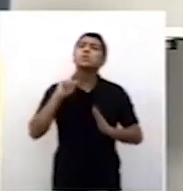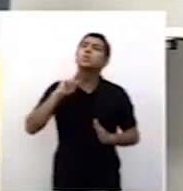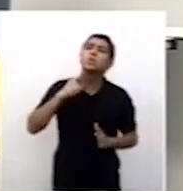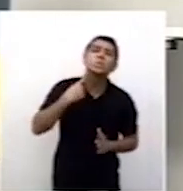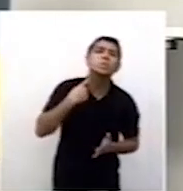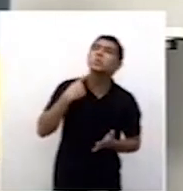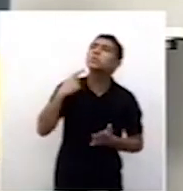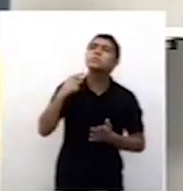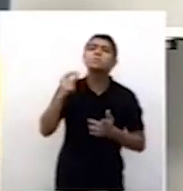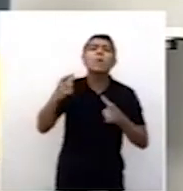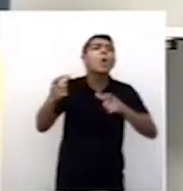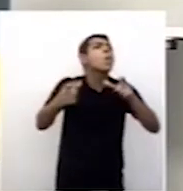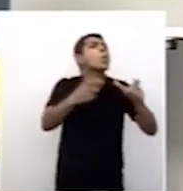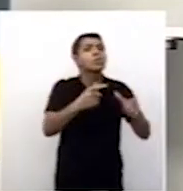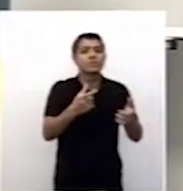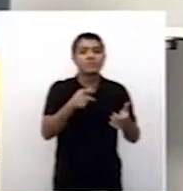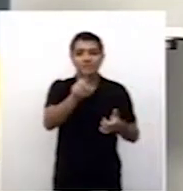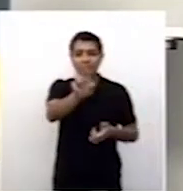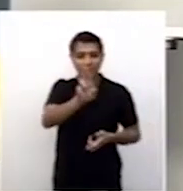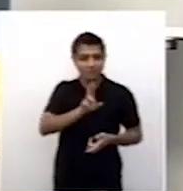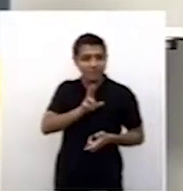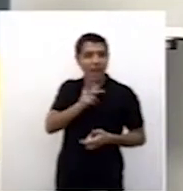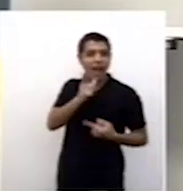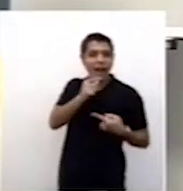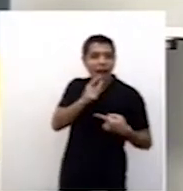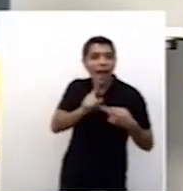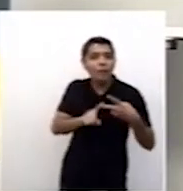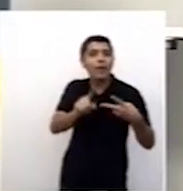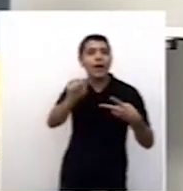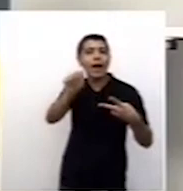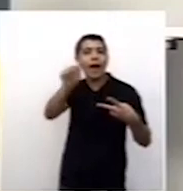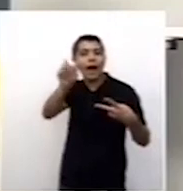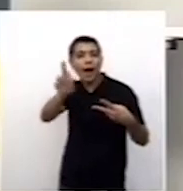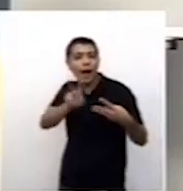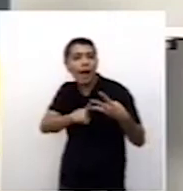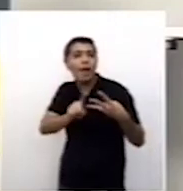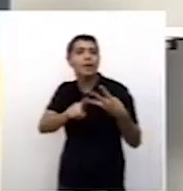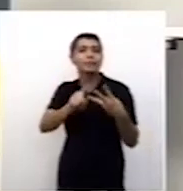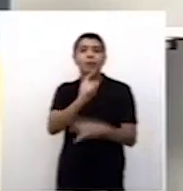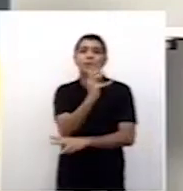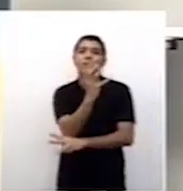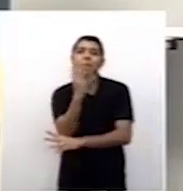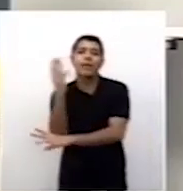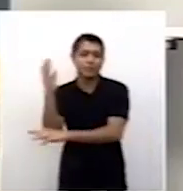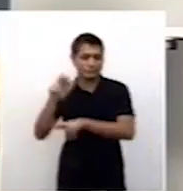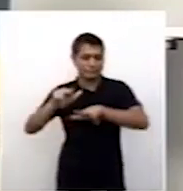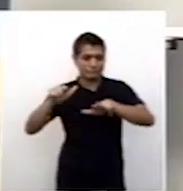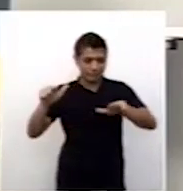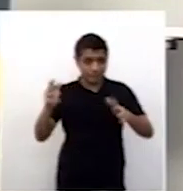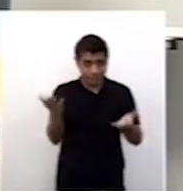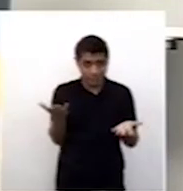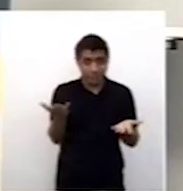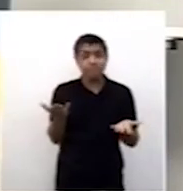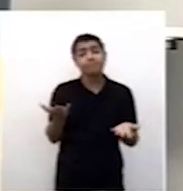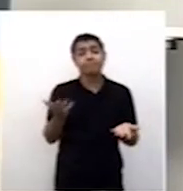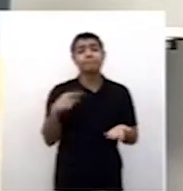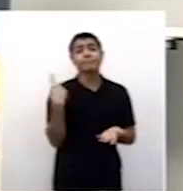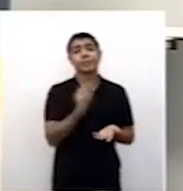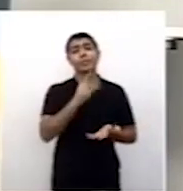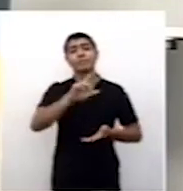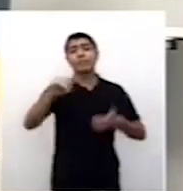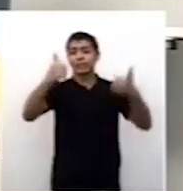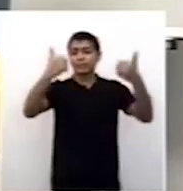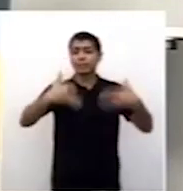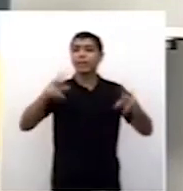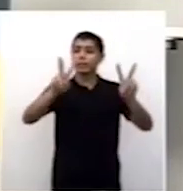ambiente. Então, o assunto que nós vamos falar, o que é? Pollution, certo? Agora, eu vou pegar um texto, vou pôr na